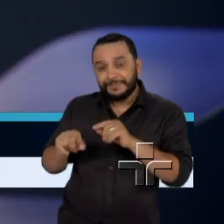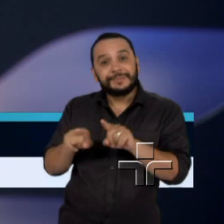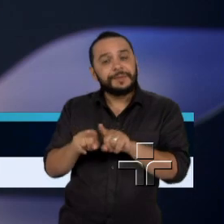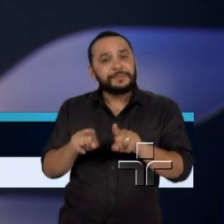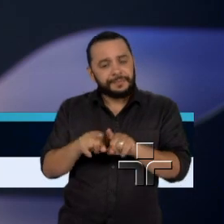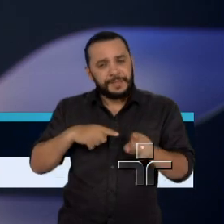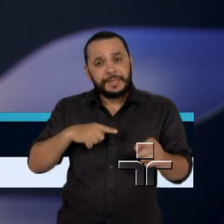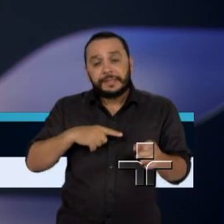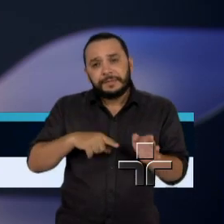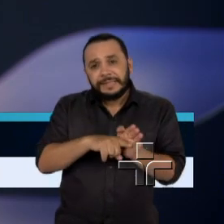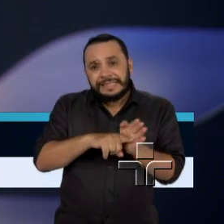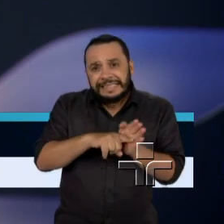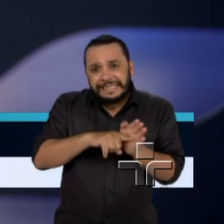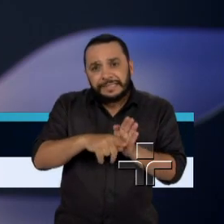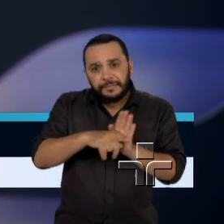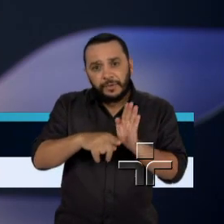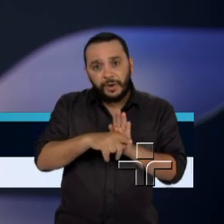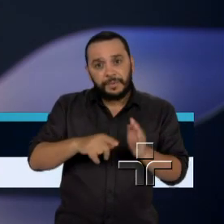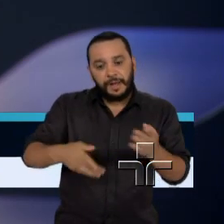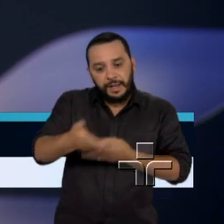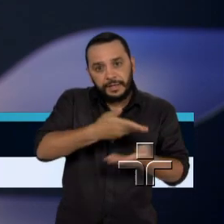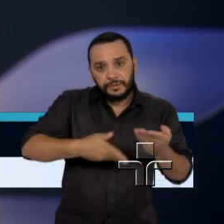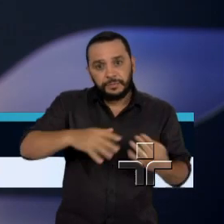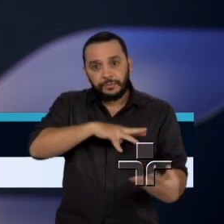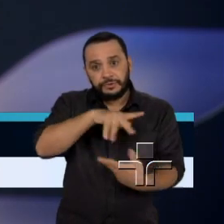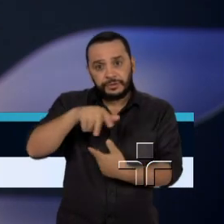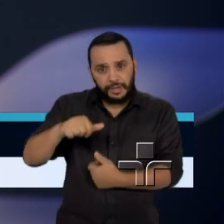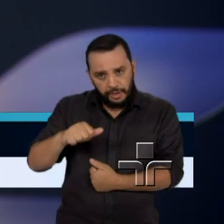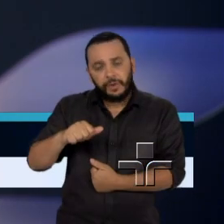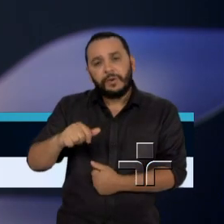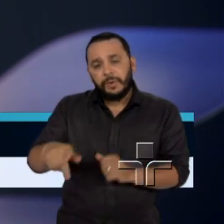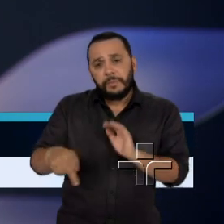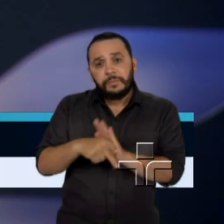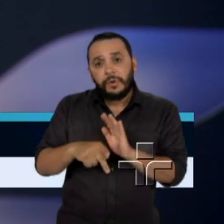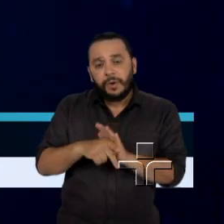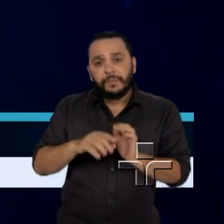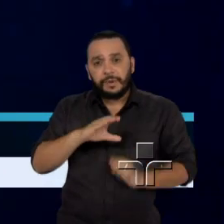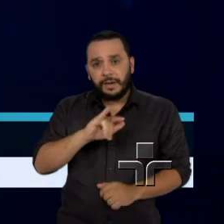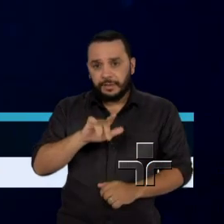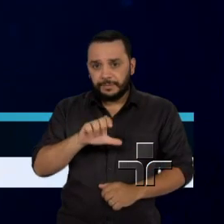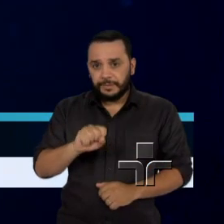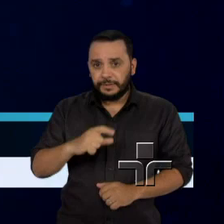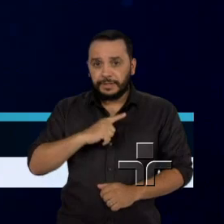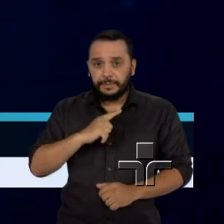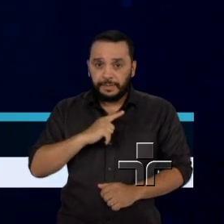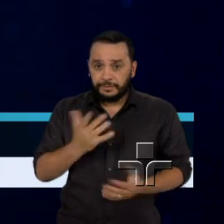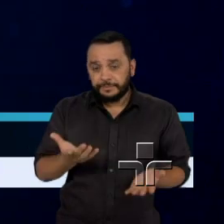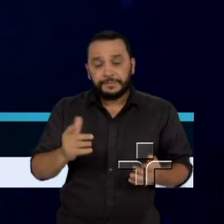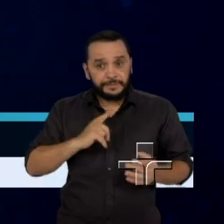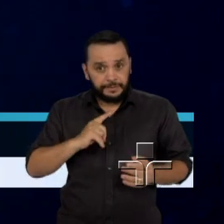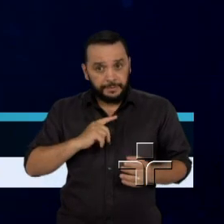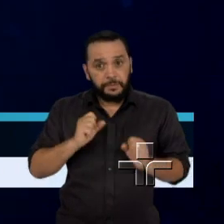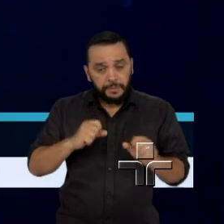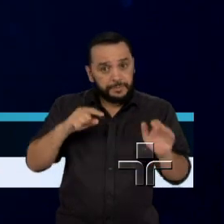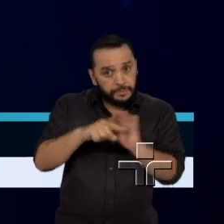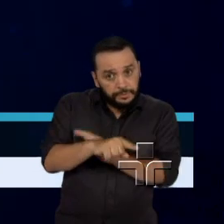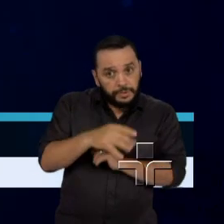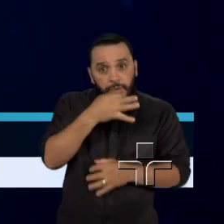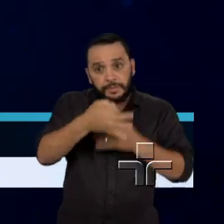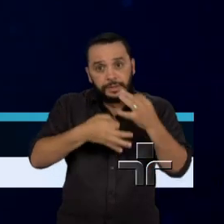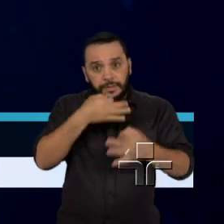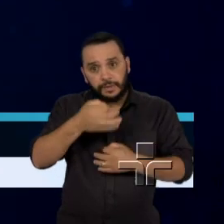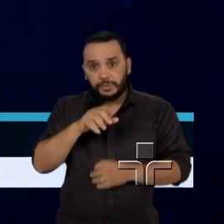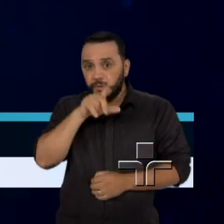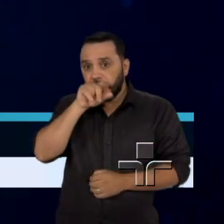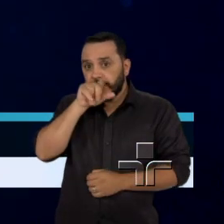especialista em relações internacionais e professor da FAAP, Carlos Gustavo Pódio. E lembrando que você pode mandar perguntas e fazer comentários pelo Twitter